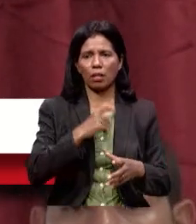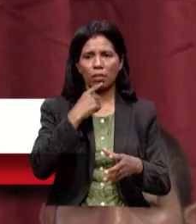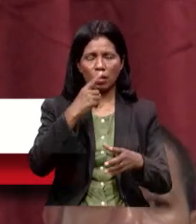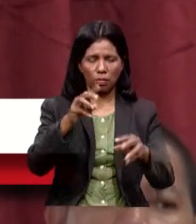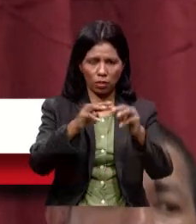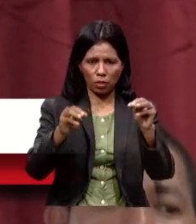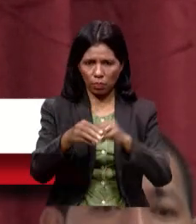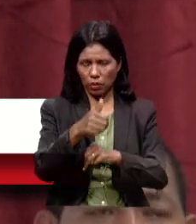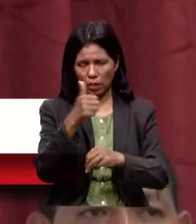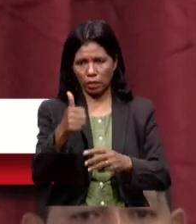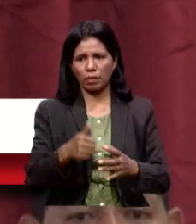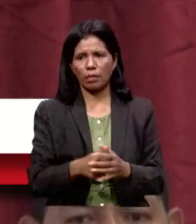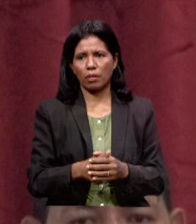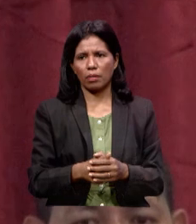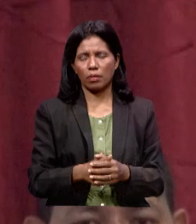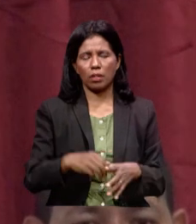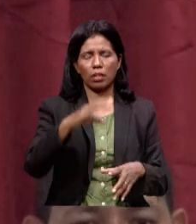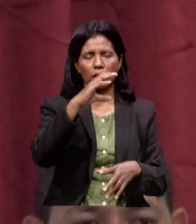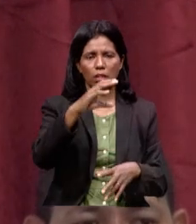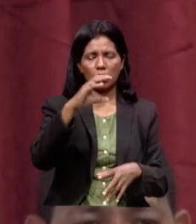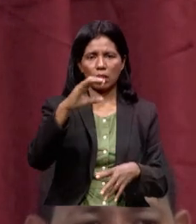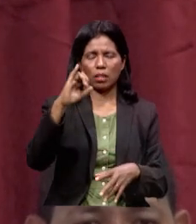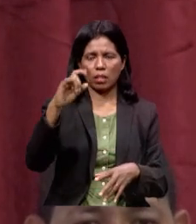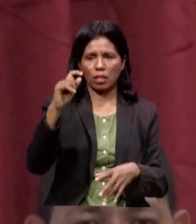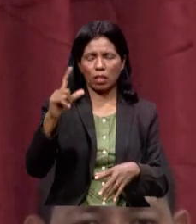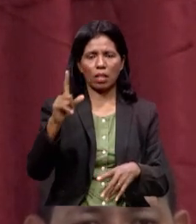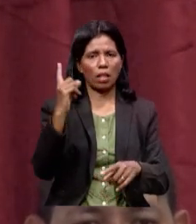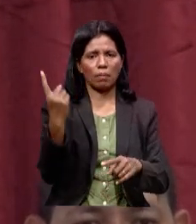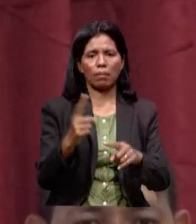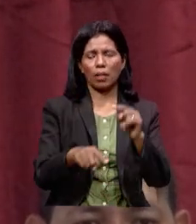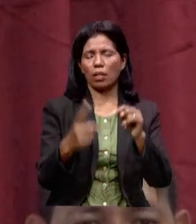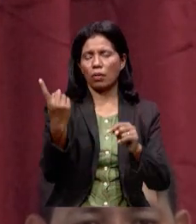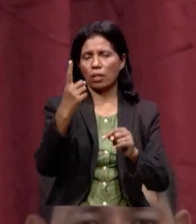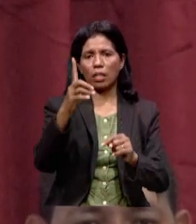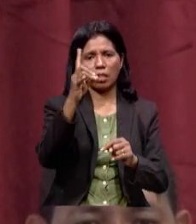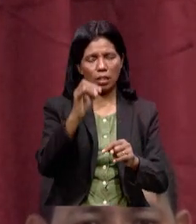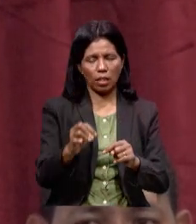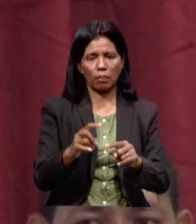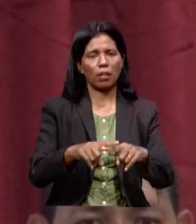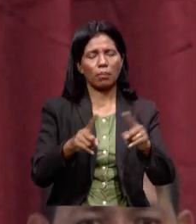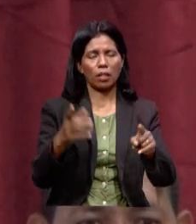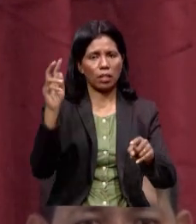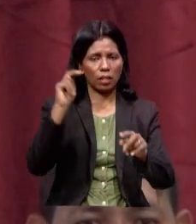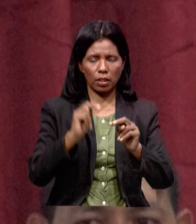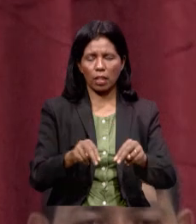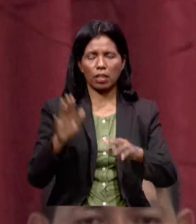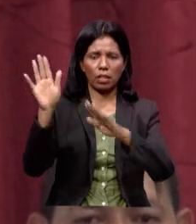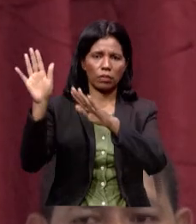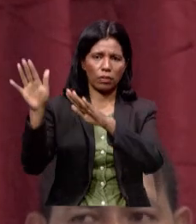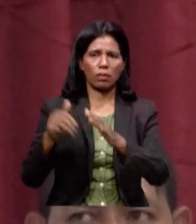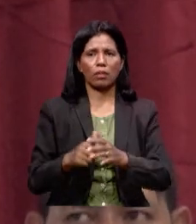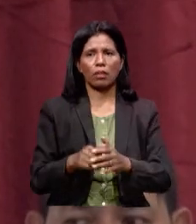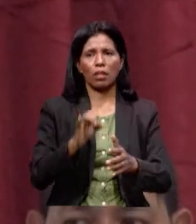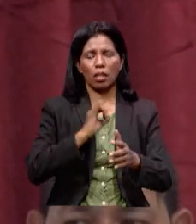Balona. Câmara Comércio e Indústria Timor Leste, la vele morzi pedi, la vele morzi nacional. Ia hauni mandatu, hau kara